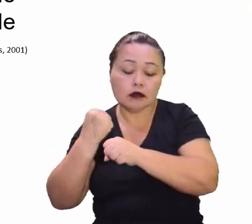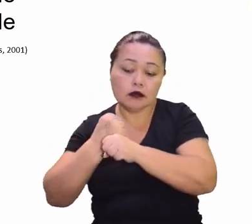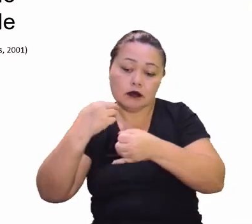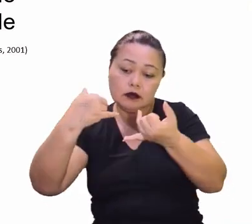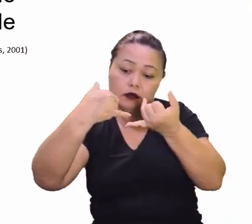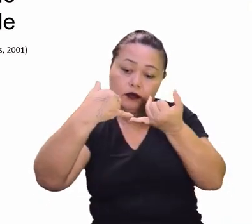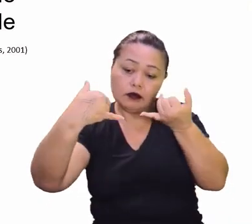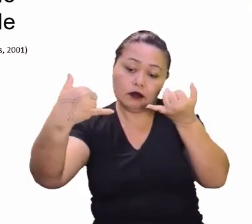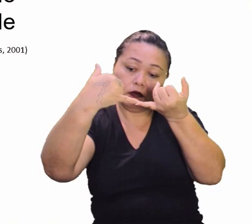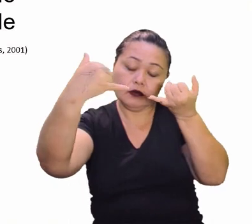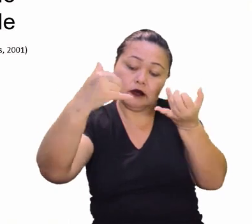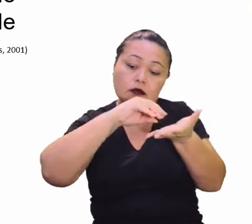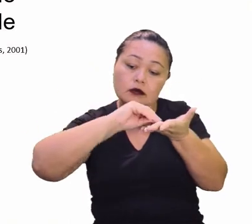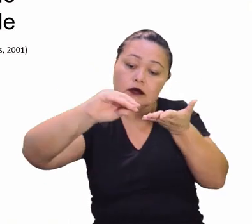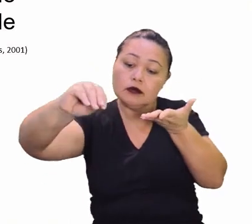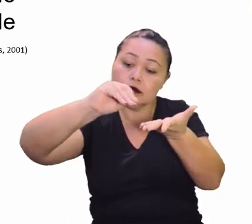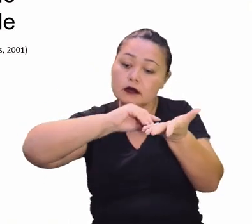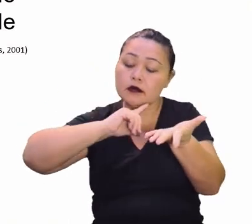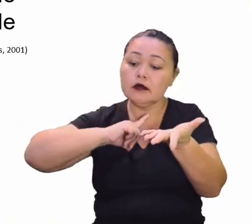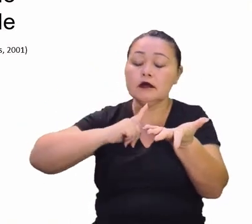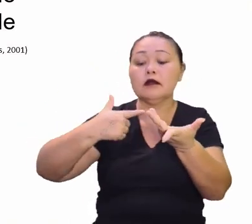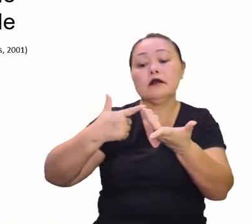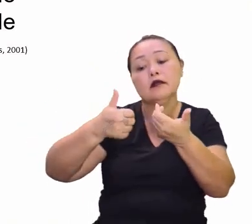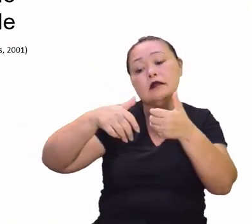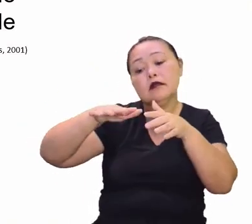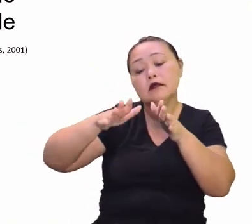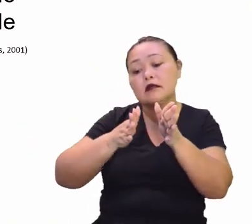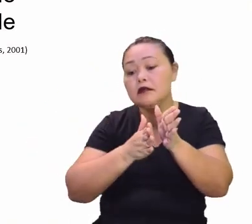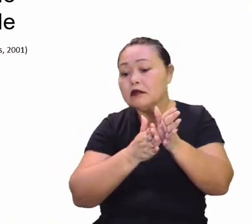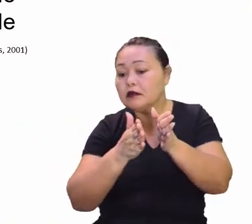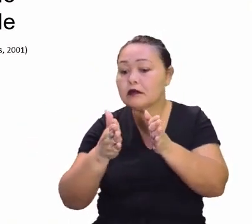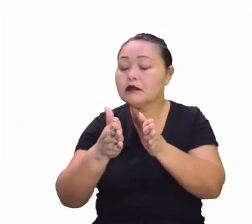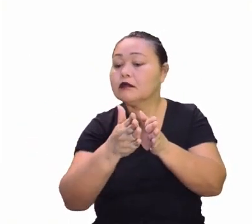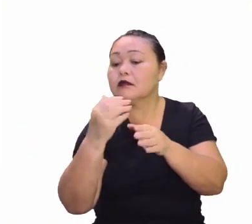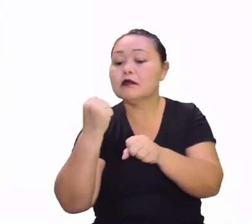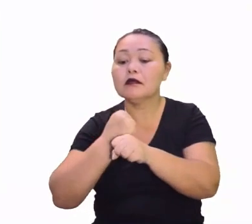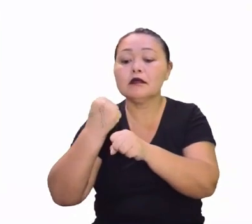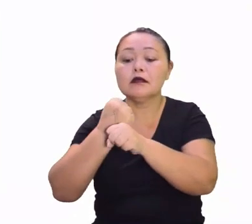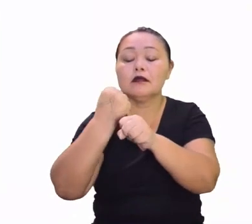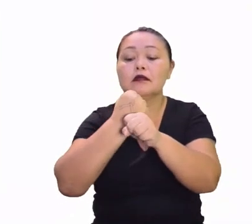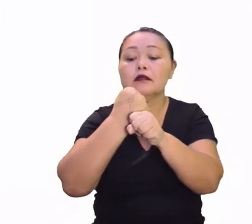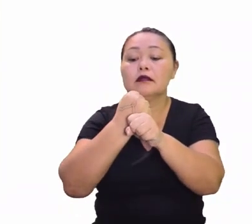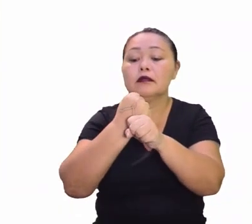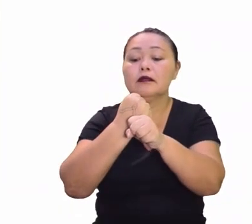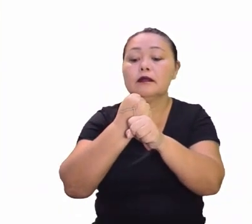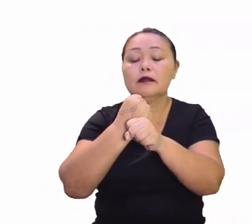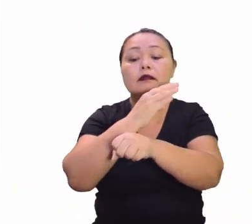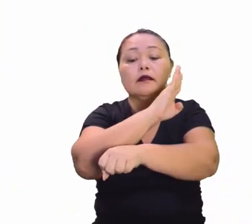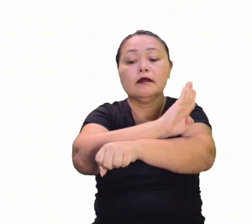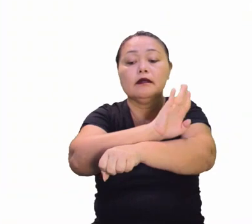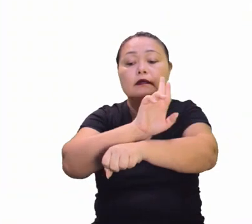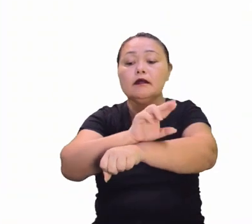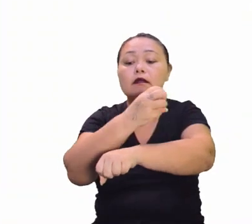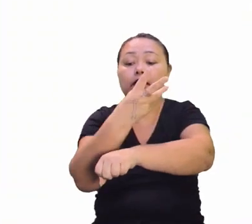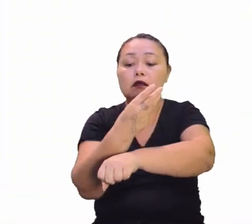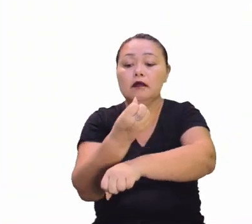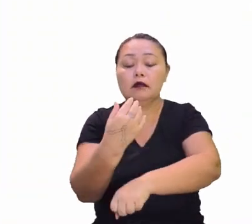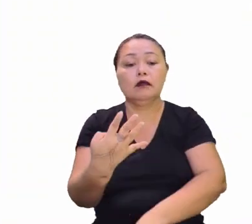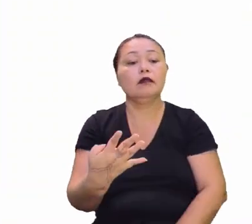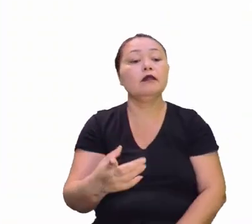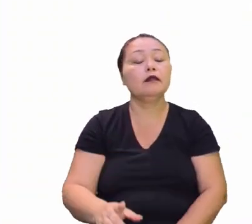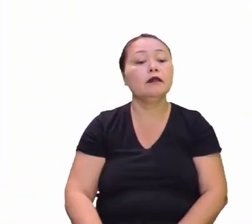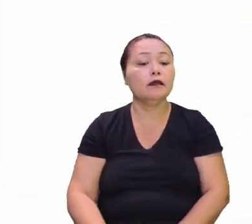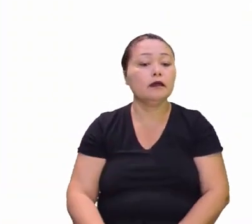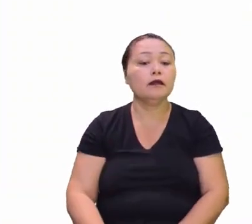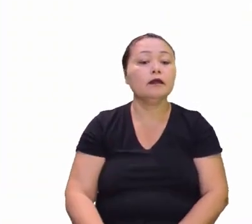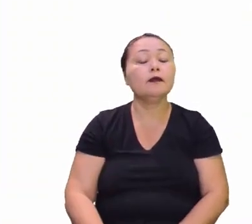construção das linhas telegráficas para estabelecer onde seria construída a BR-364. É, professor Jorge? É